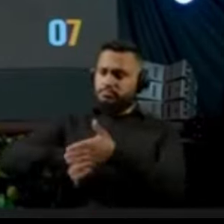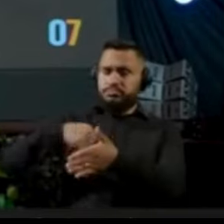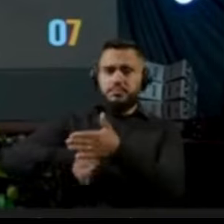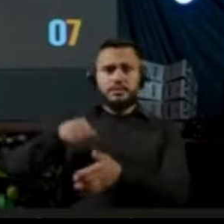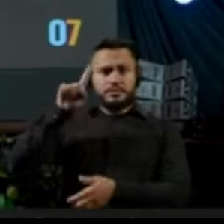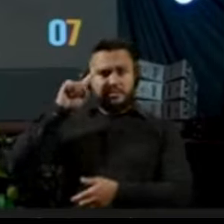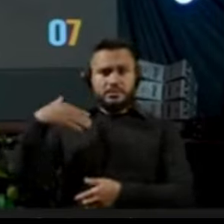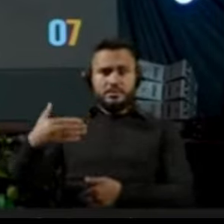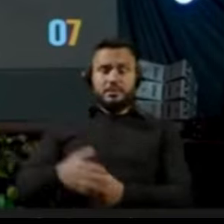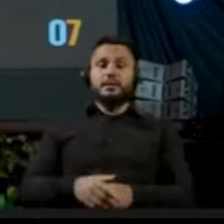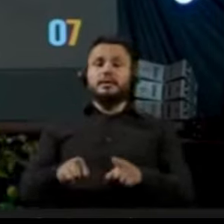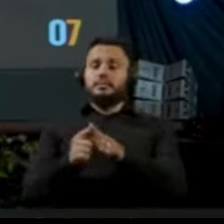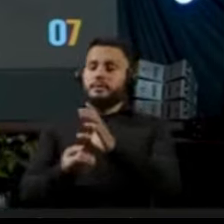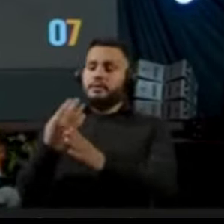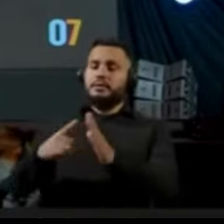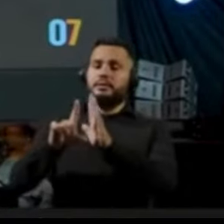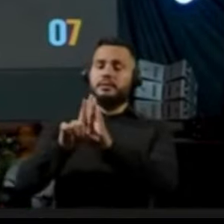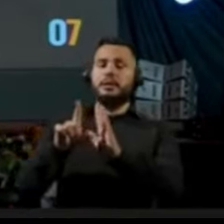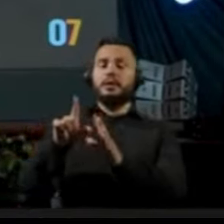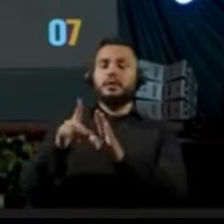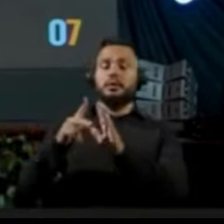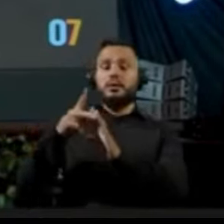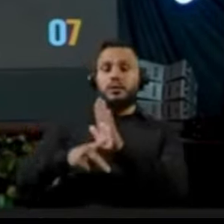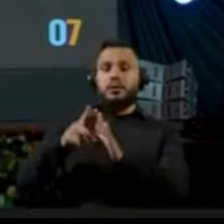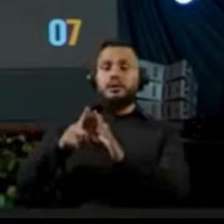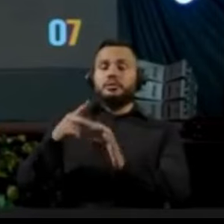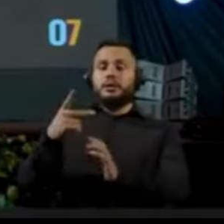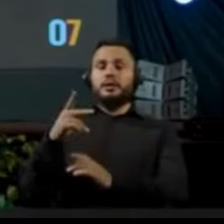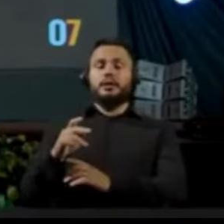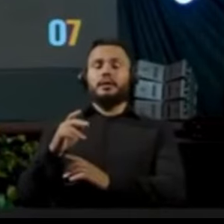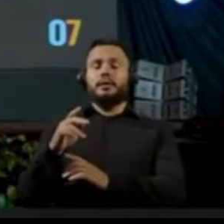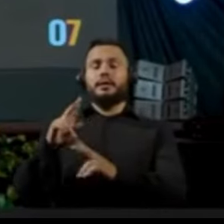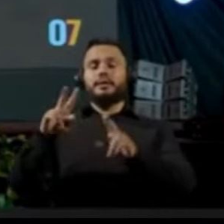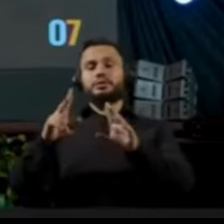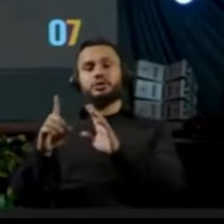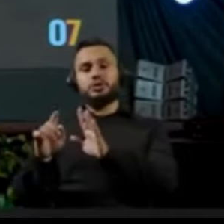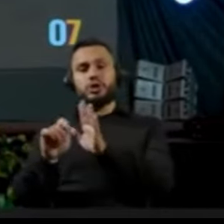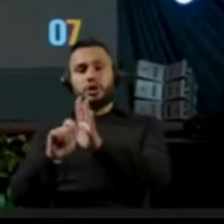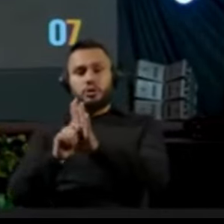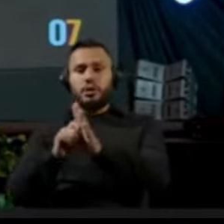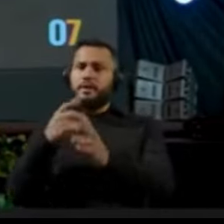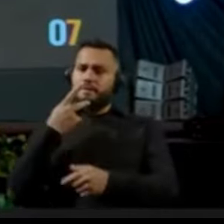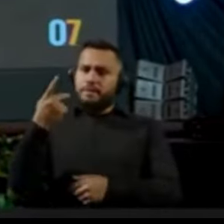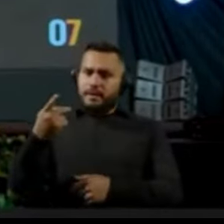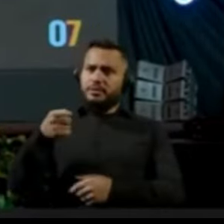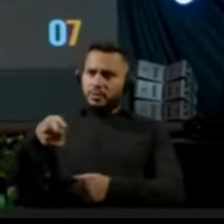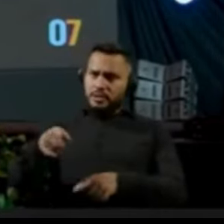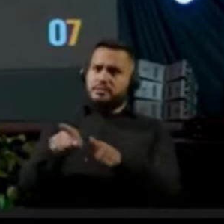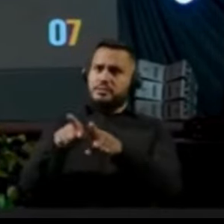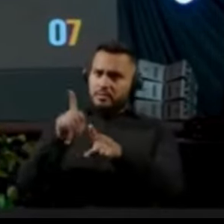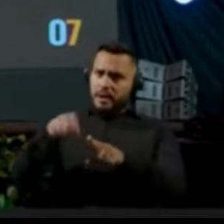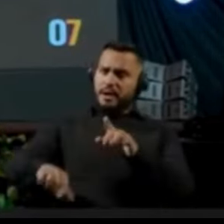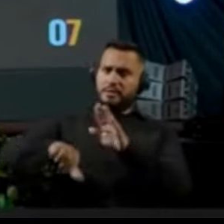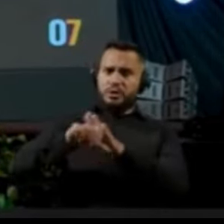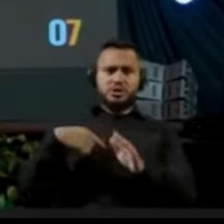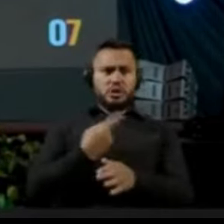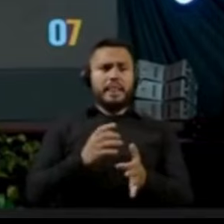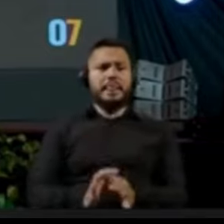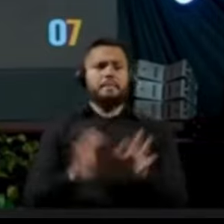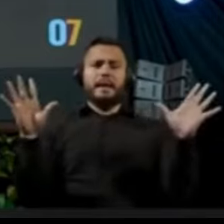lá. Pautamos a PEC das drogas que veio do Senado para dizer que tanto usuário quanto traficante cometem crime. Nós não queremos liberar drogas no